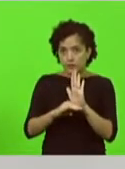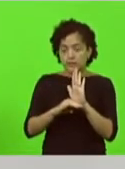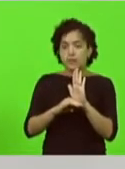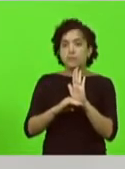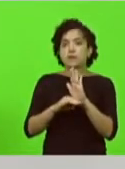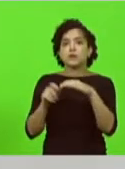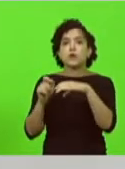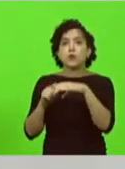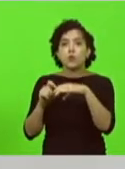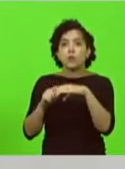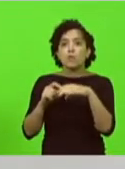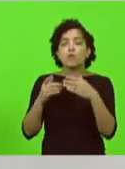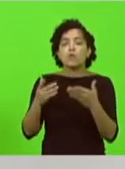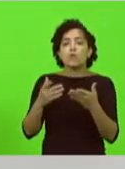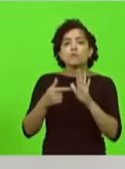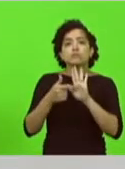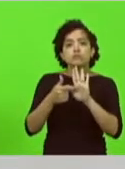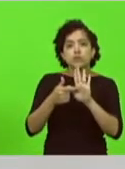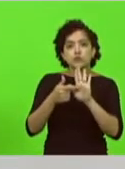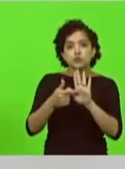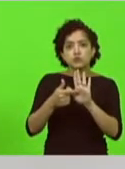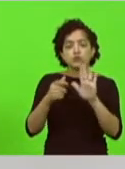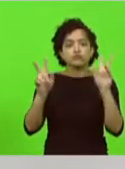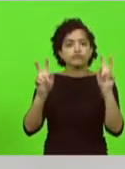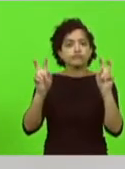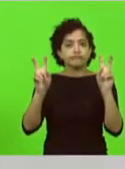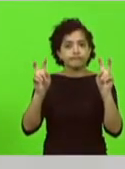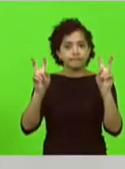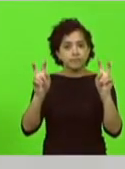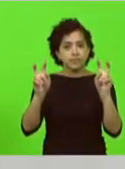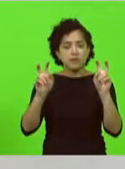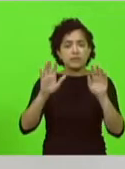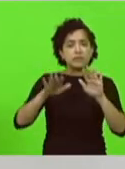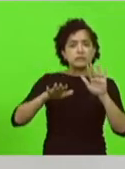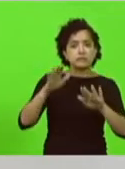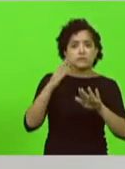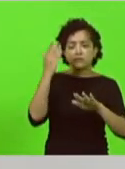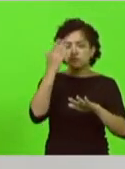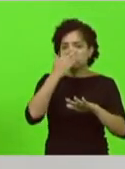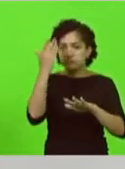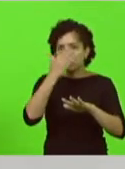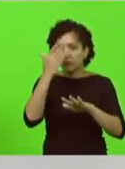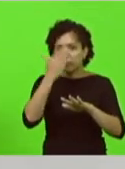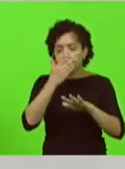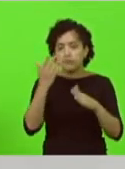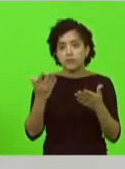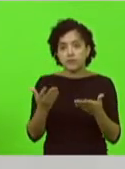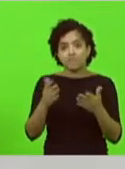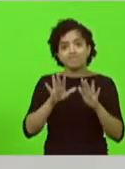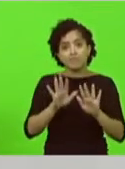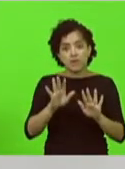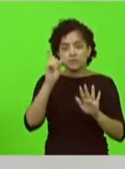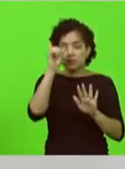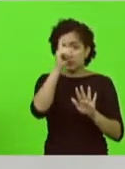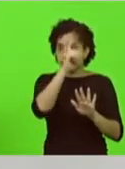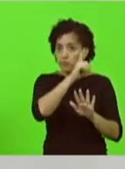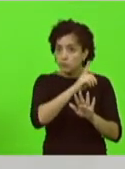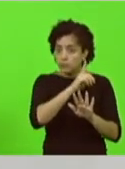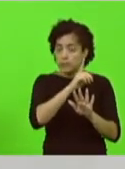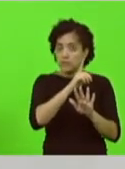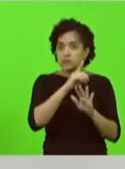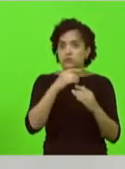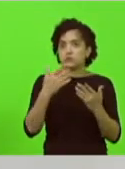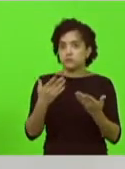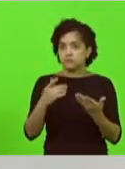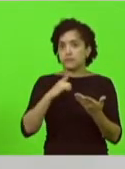domingo, que lançou luz sobre um tema que é invisível, por isso a dificuldade de ir atrás: